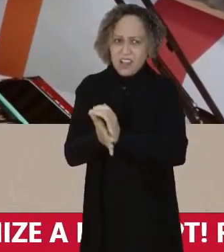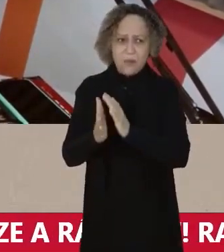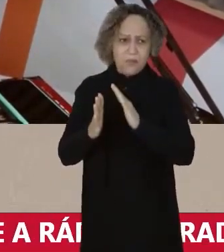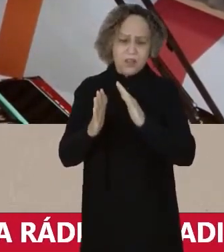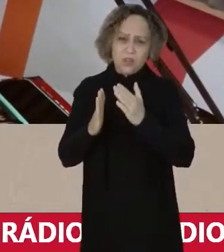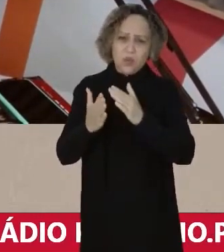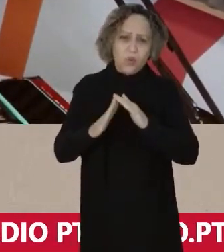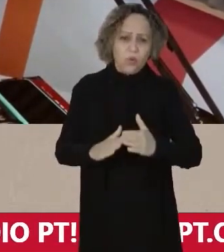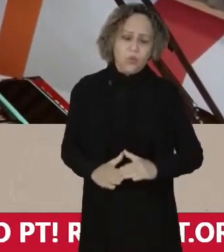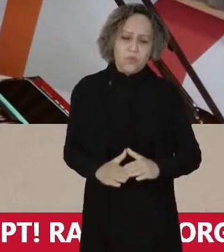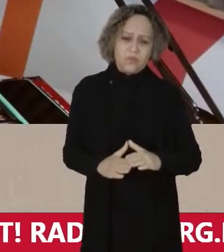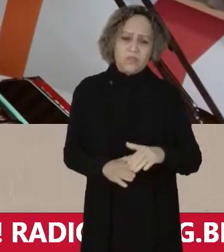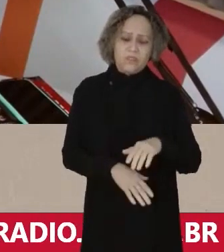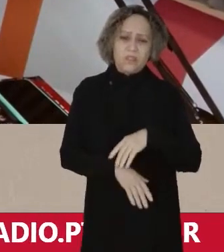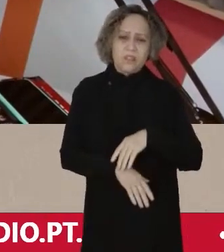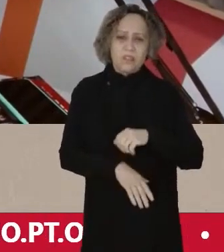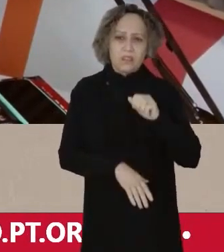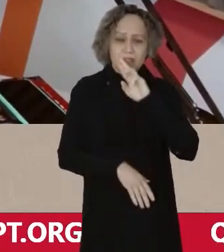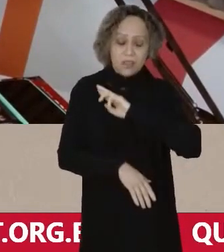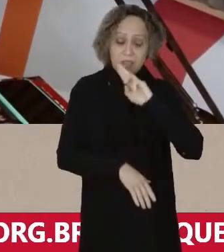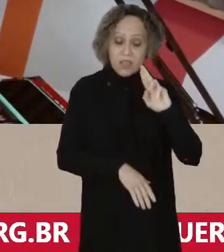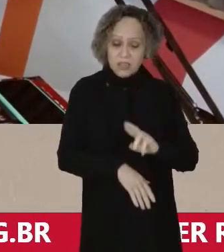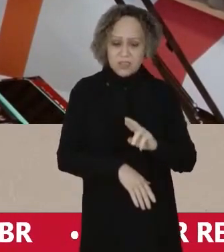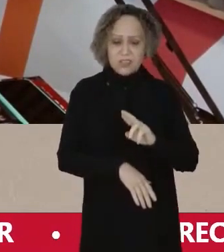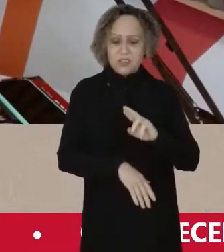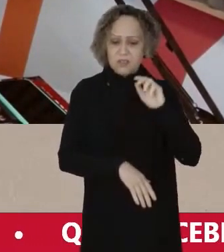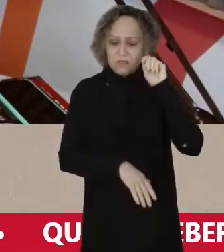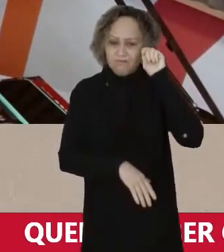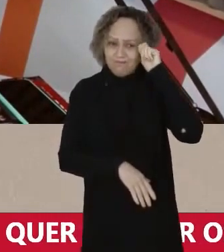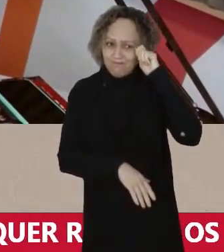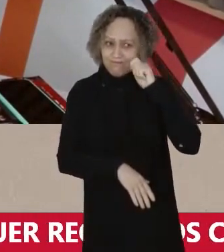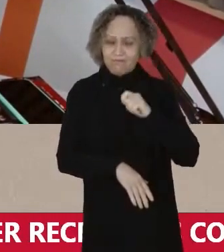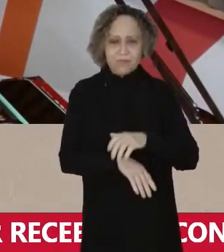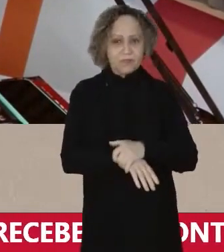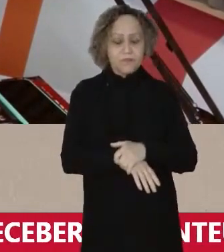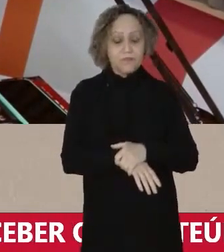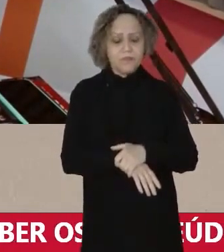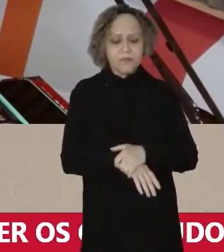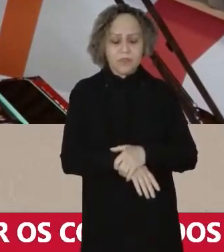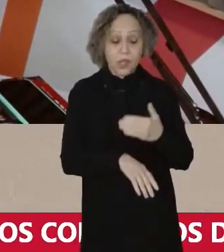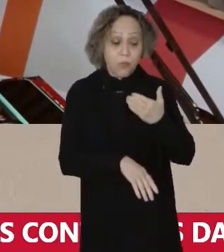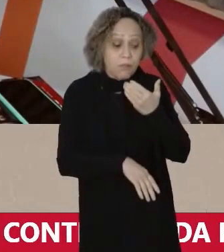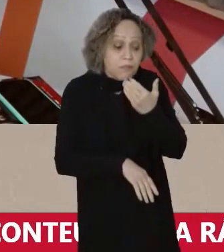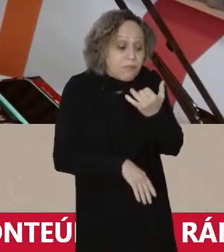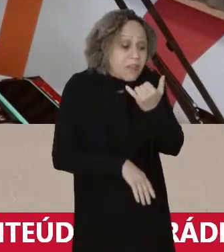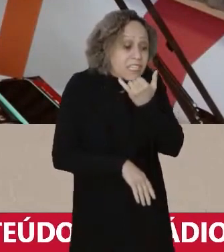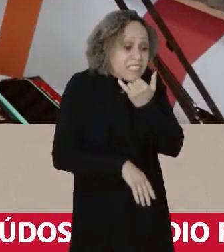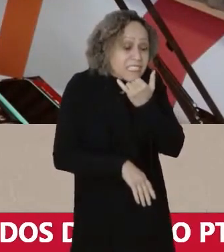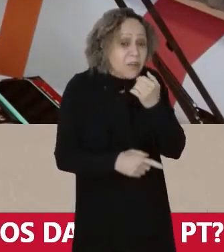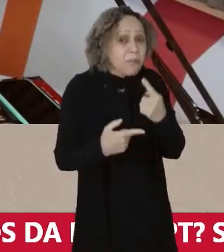começo as minhas falas, Amanda, eu começo pedindo perdão como evangélico, porque é óbvio que existe um silenciamento das